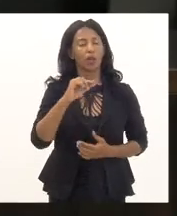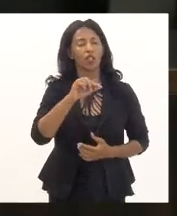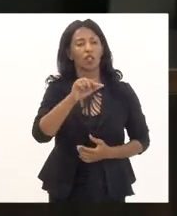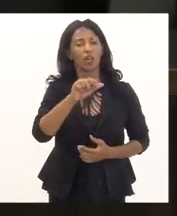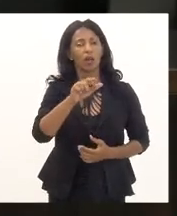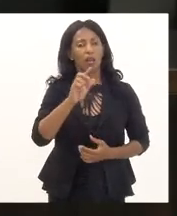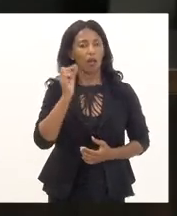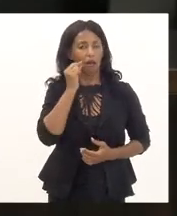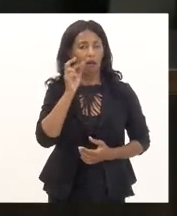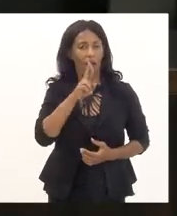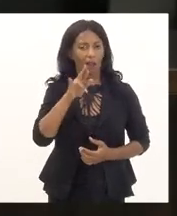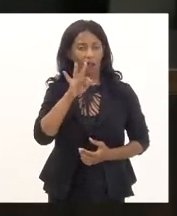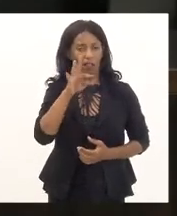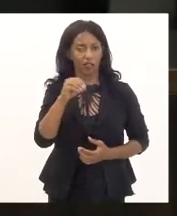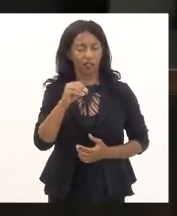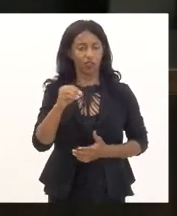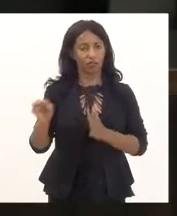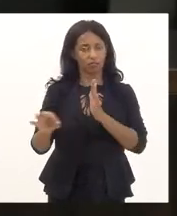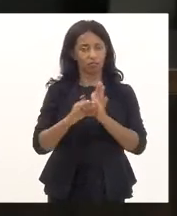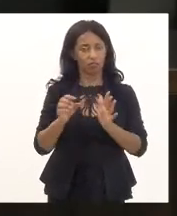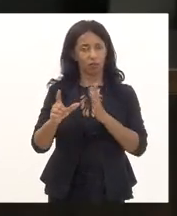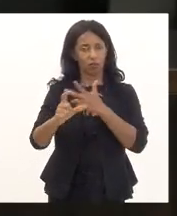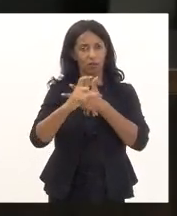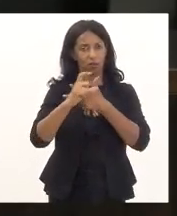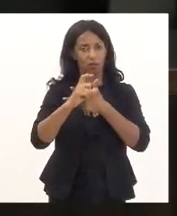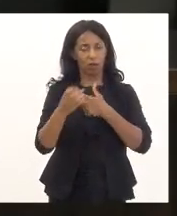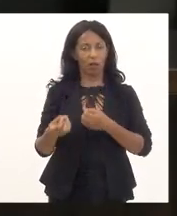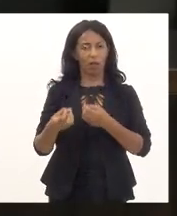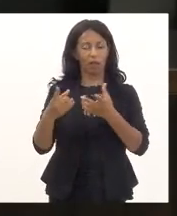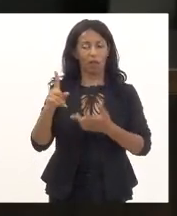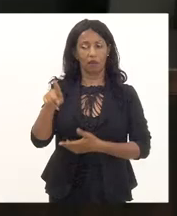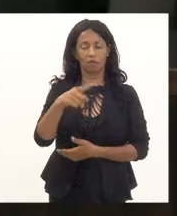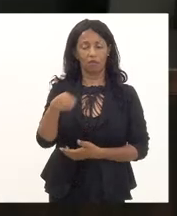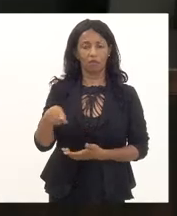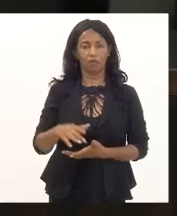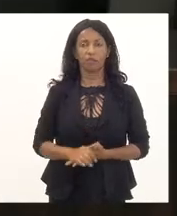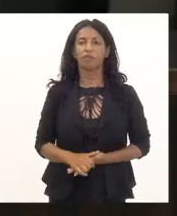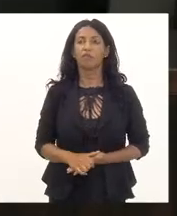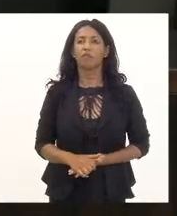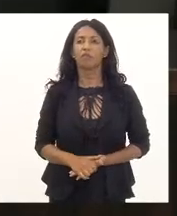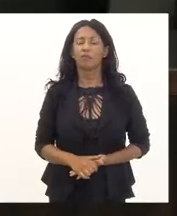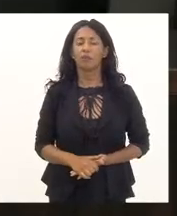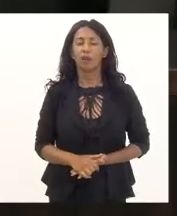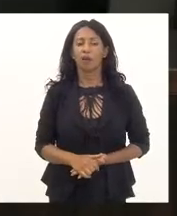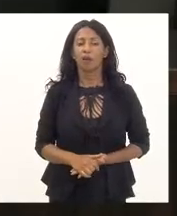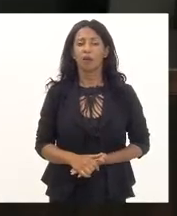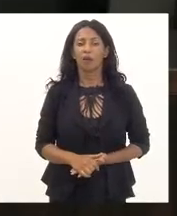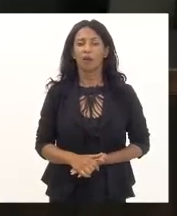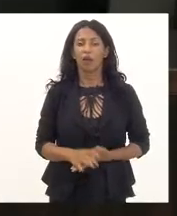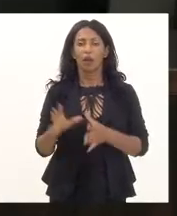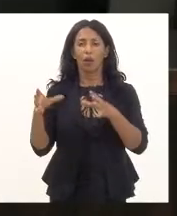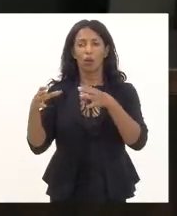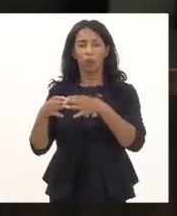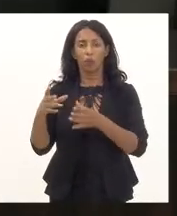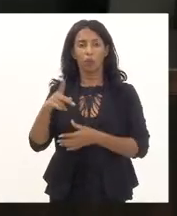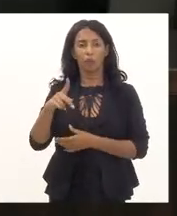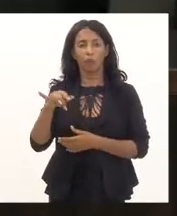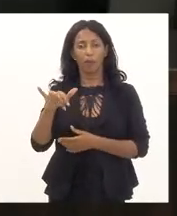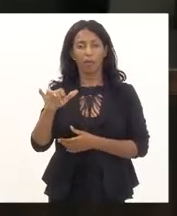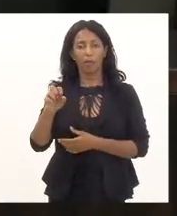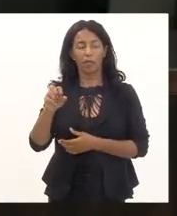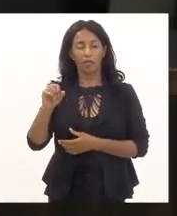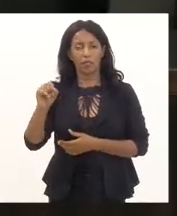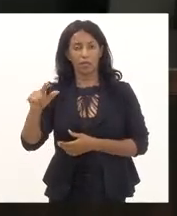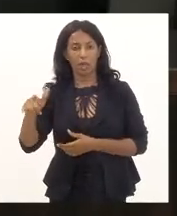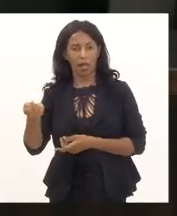Ratinho, que autoriza o Poder Executivo a conceder anistia aos agentes penitenciários, excluídos os quadros de decorrência do